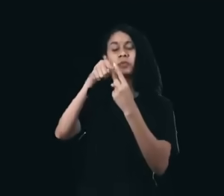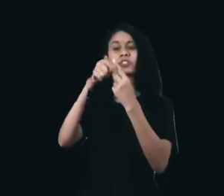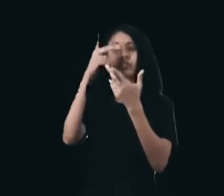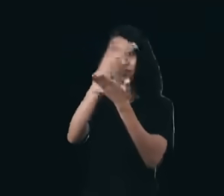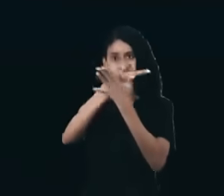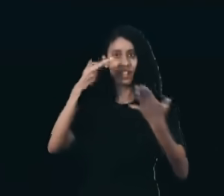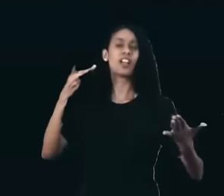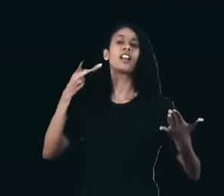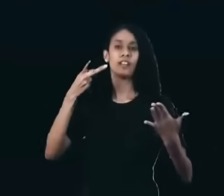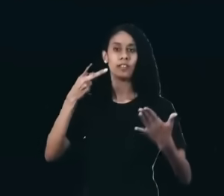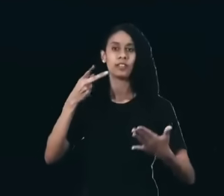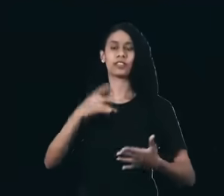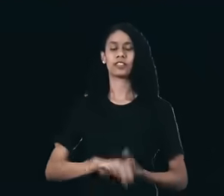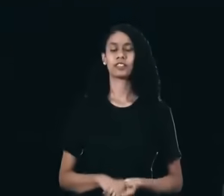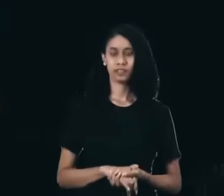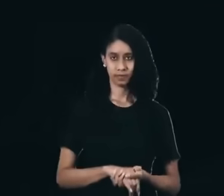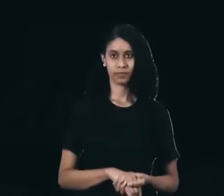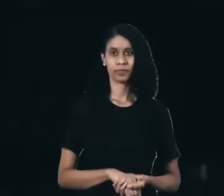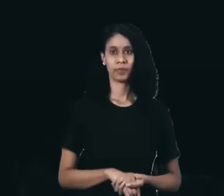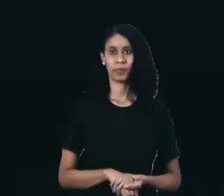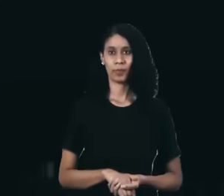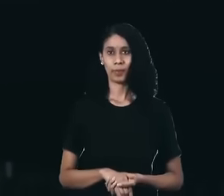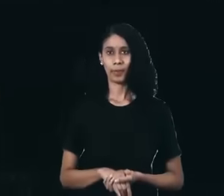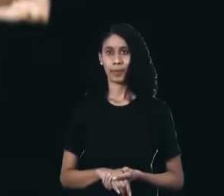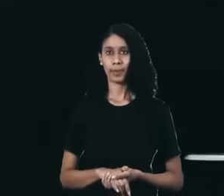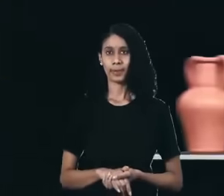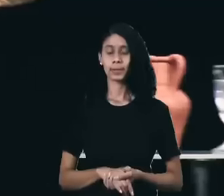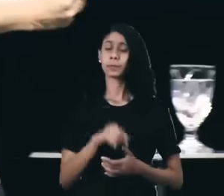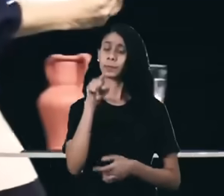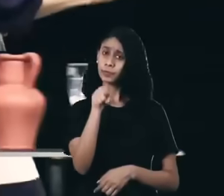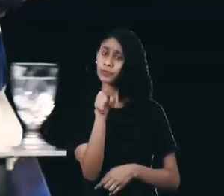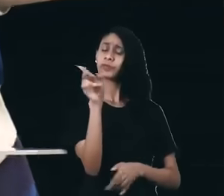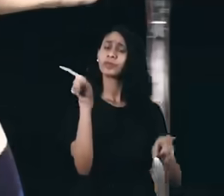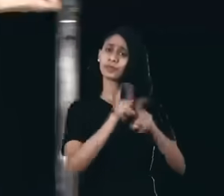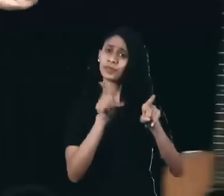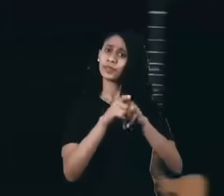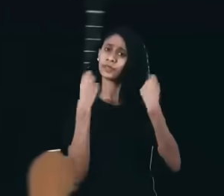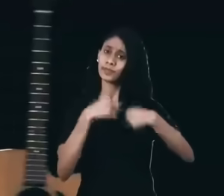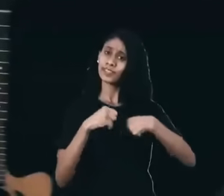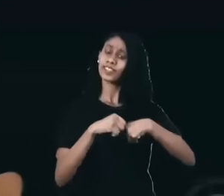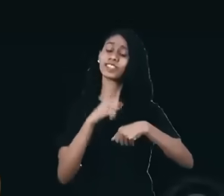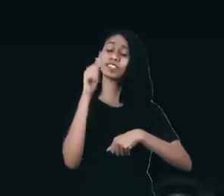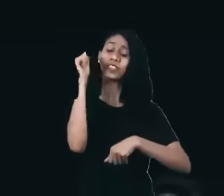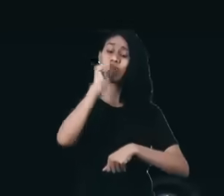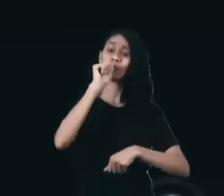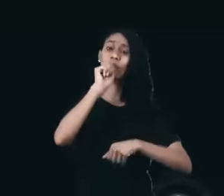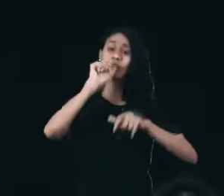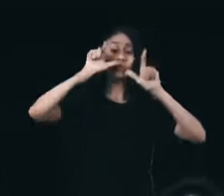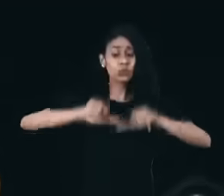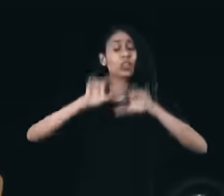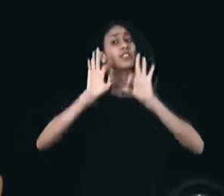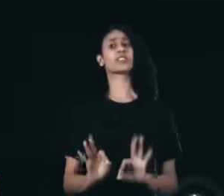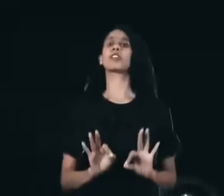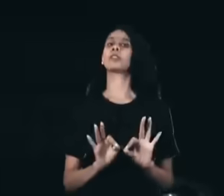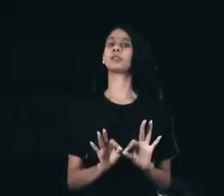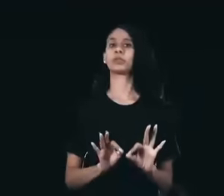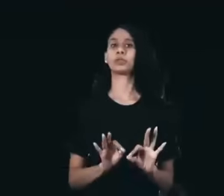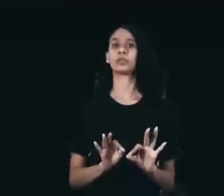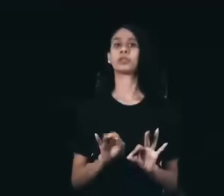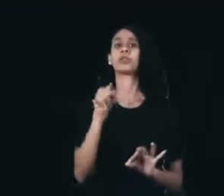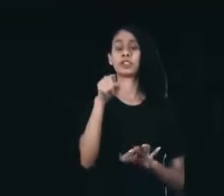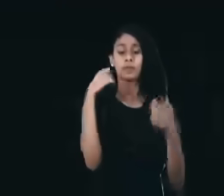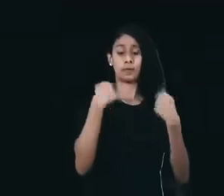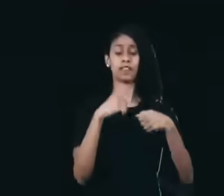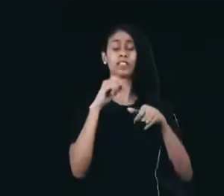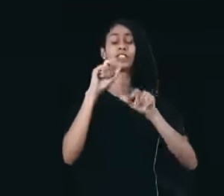meu propósito de vida aconteça. Você também precisa ser essa mulher posicionada. Ei, você